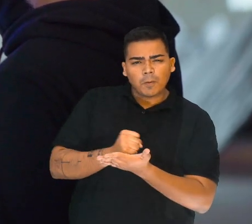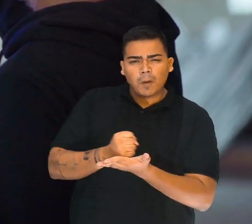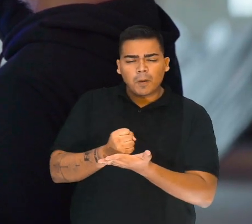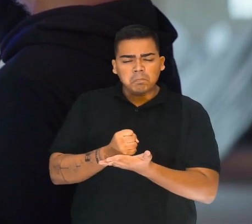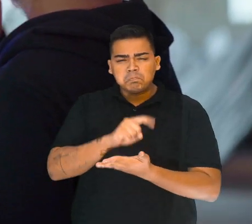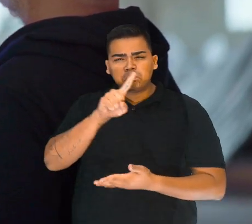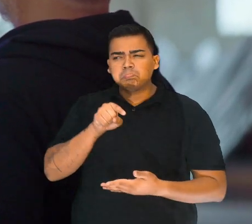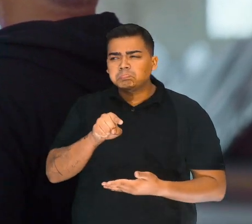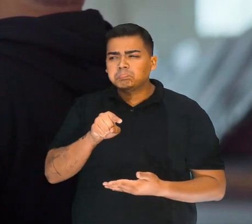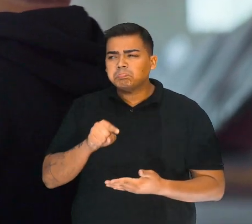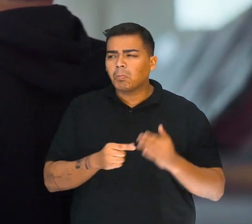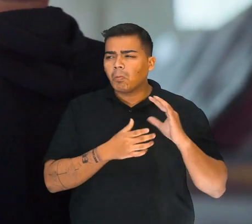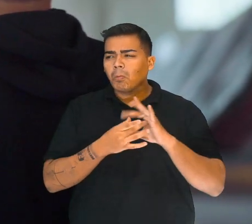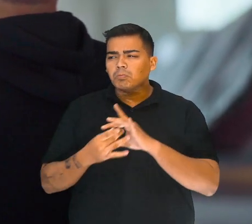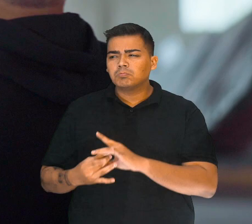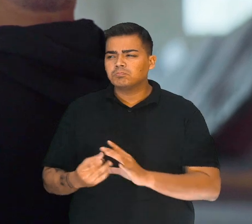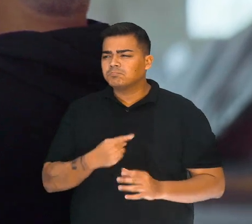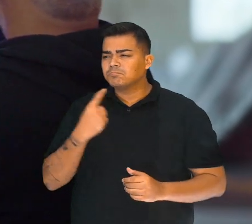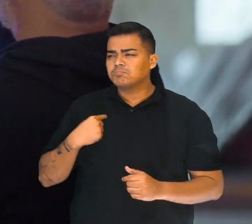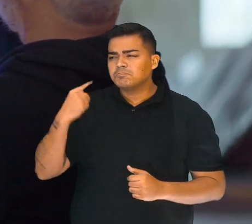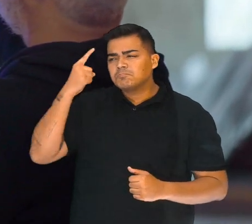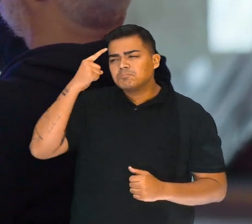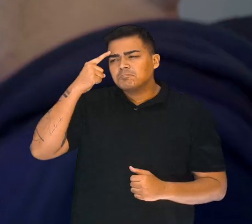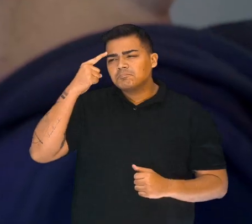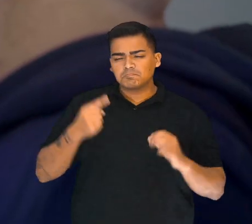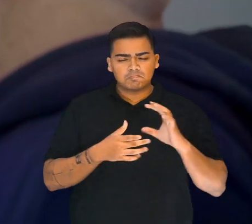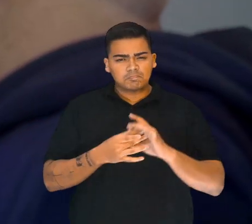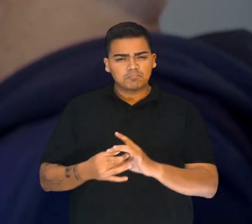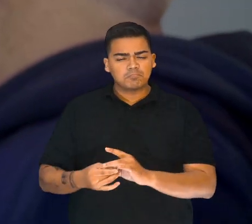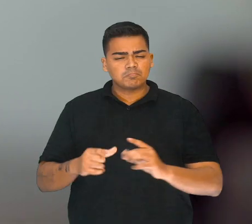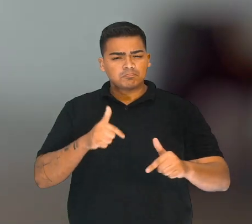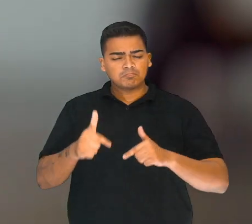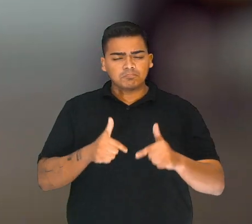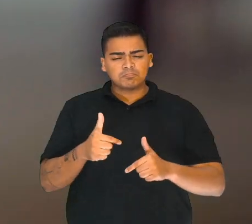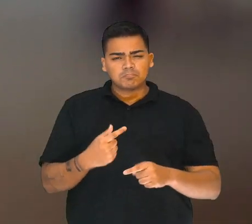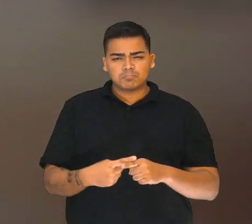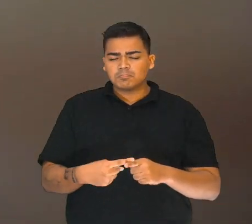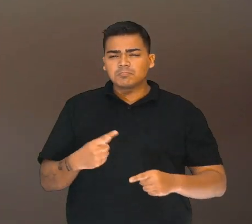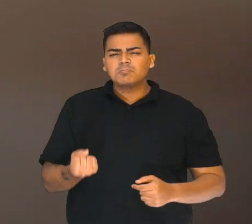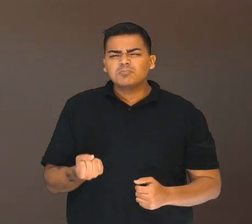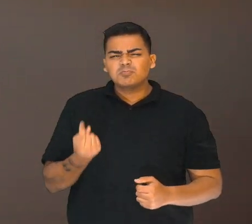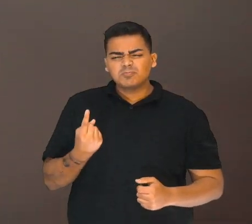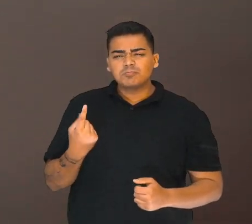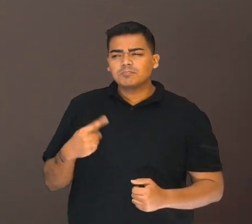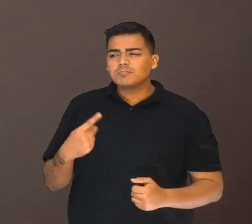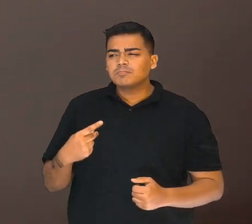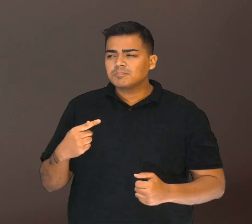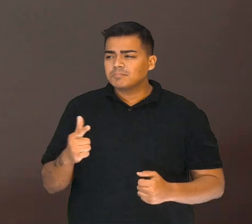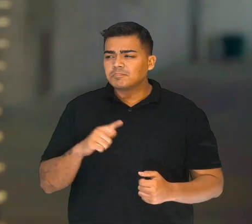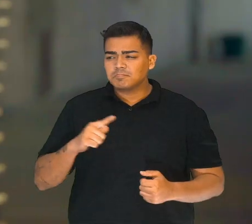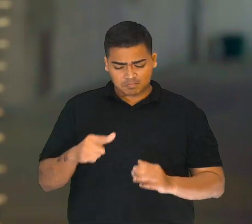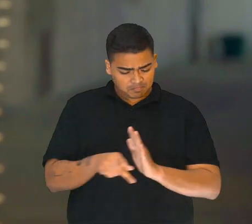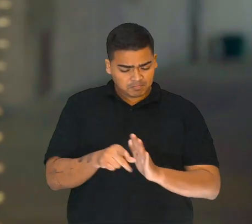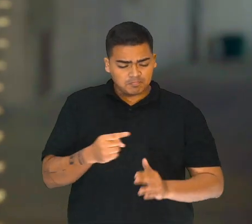um contexto para se pensar nos ambientes corporativos, porque esse estranhamento, na verdade, diz